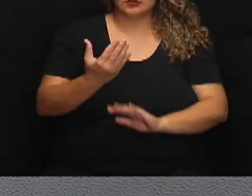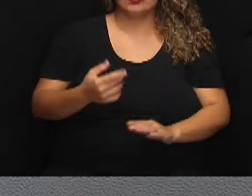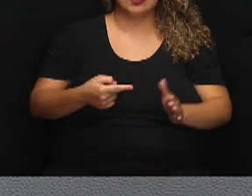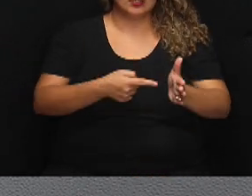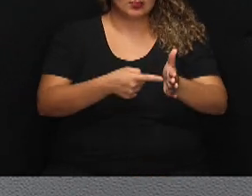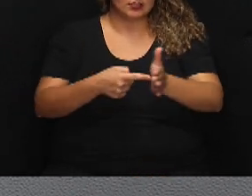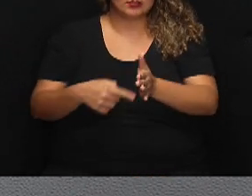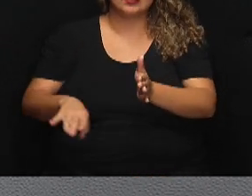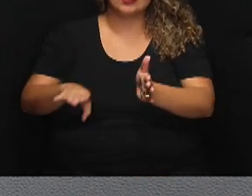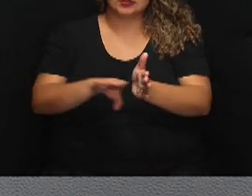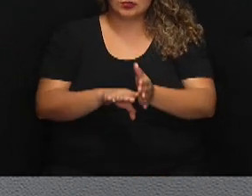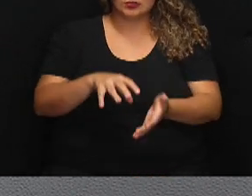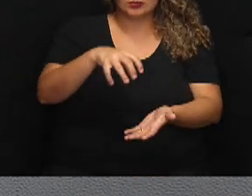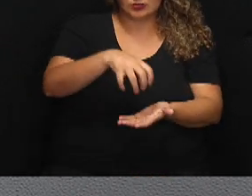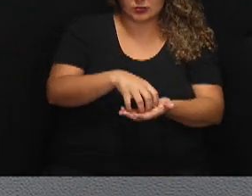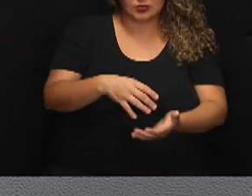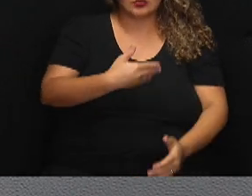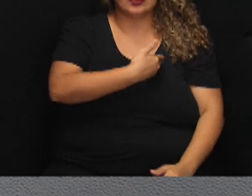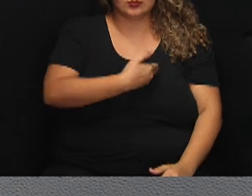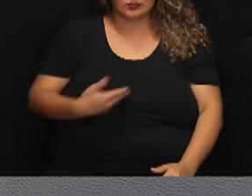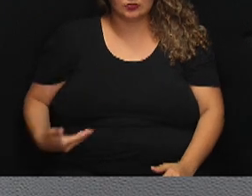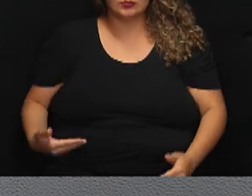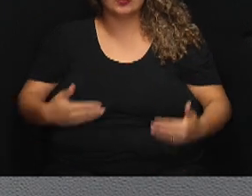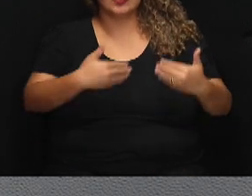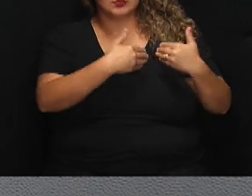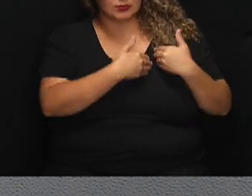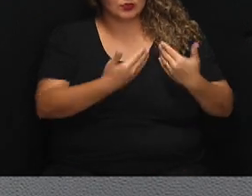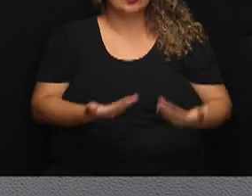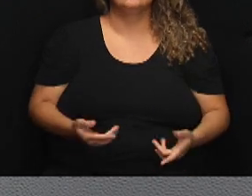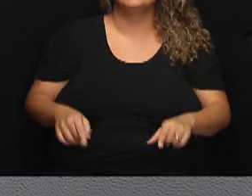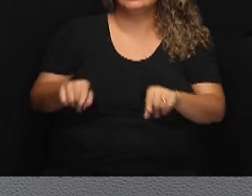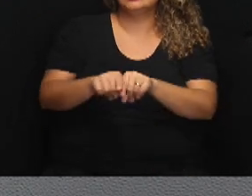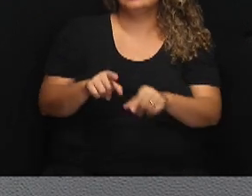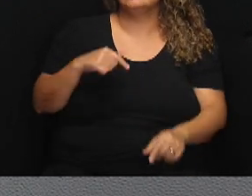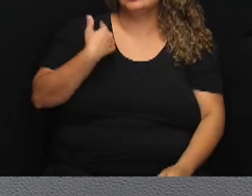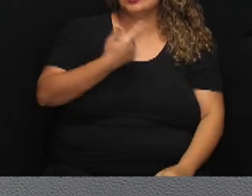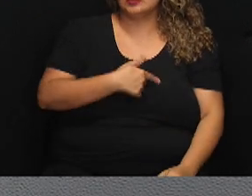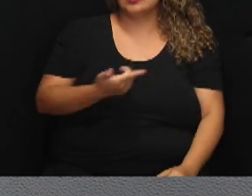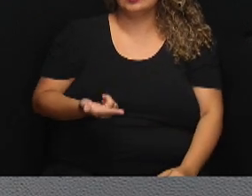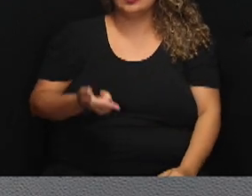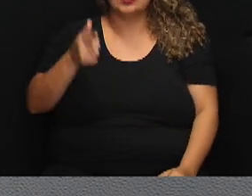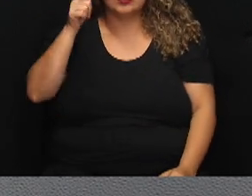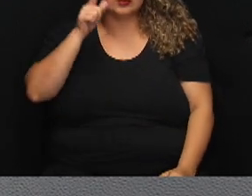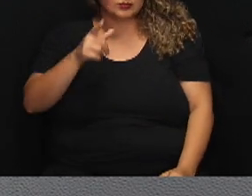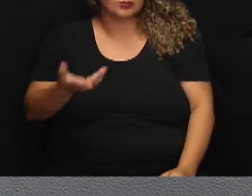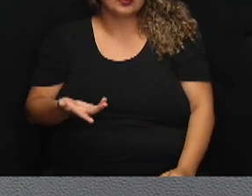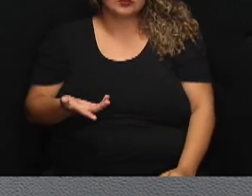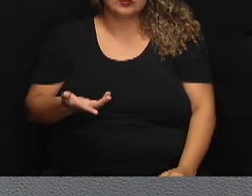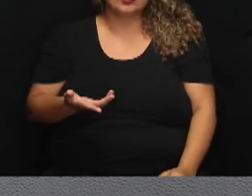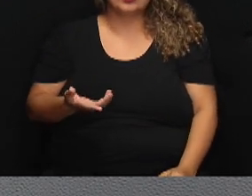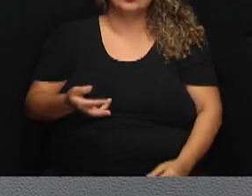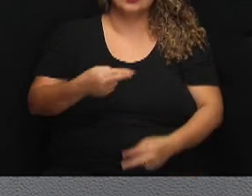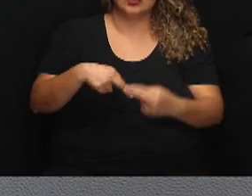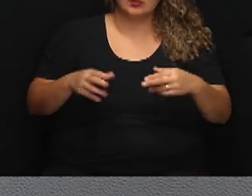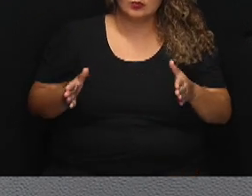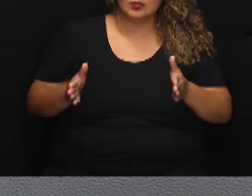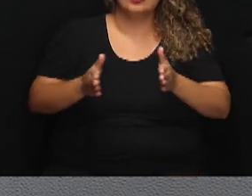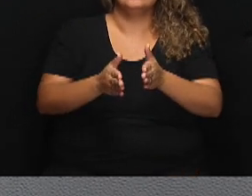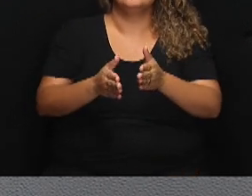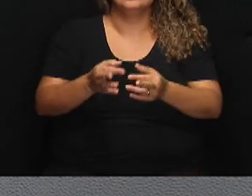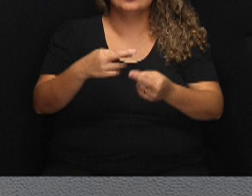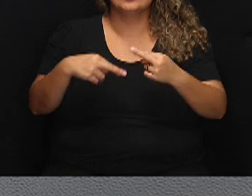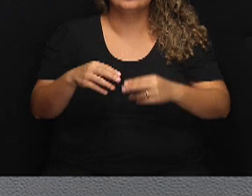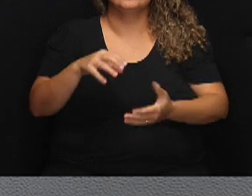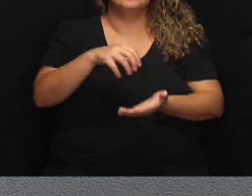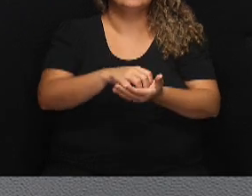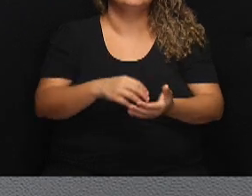até os órgãos responsáveis, mas também para que a gente conseguisse estreitar laços com o Centro de